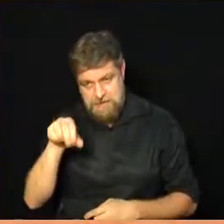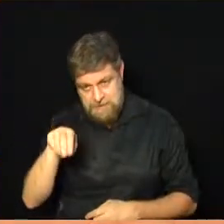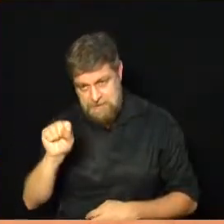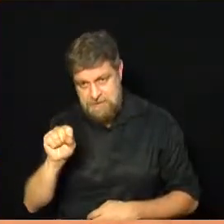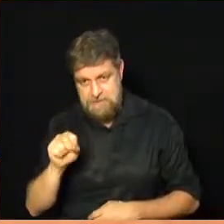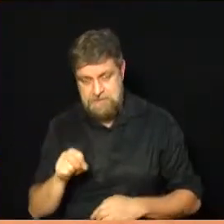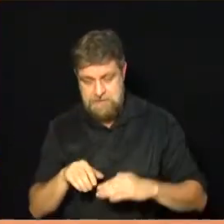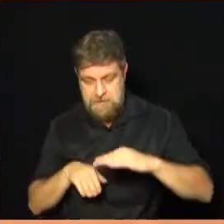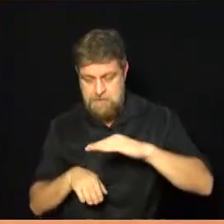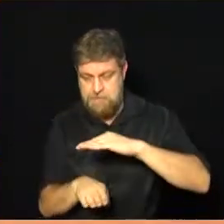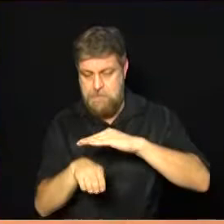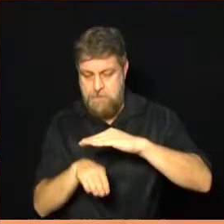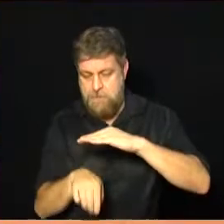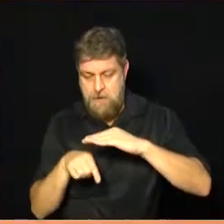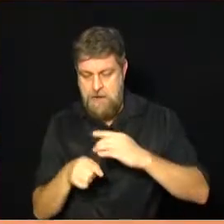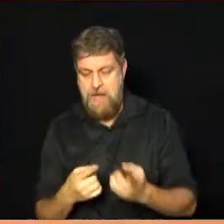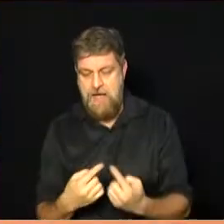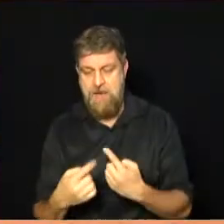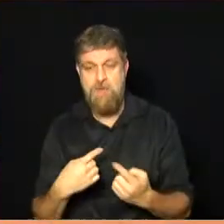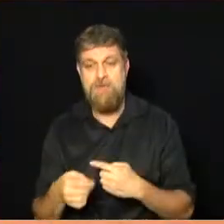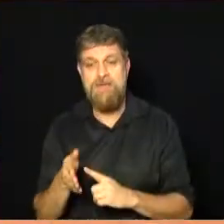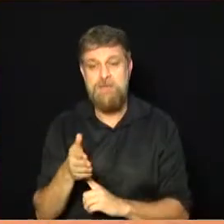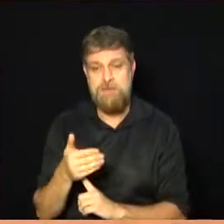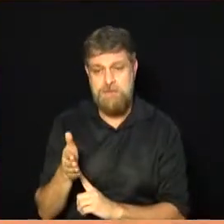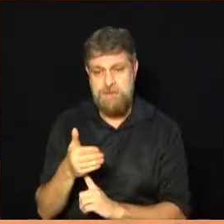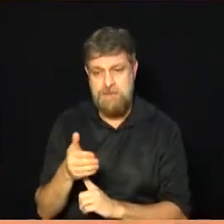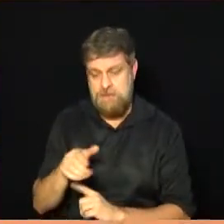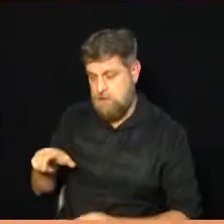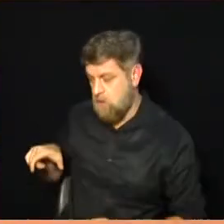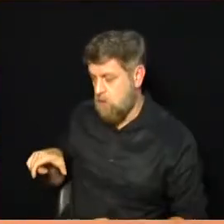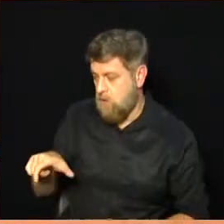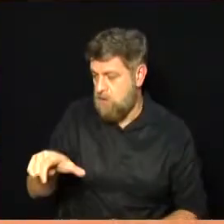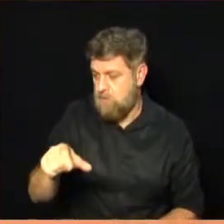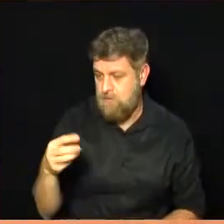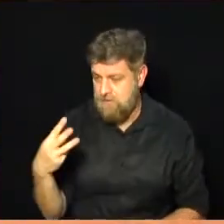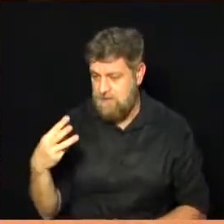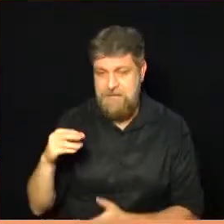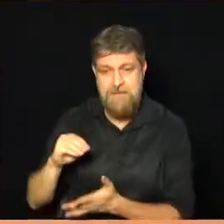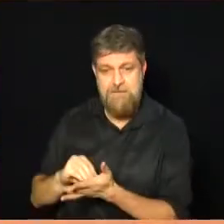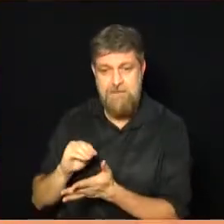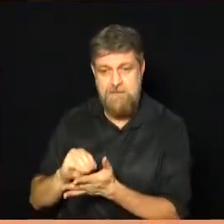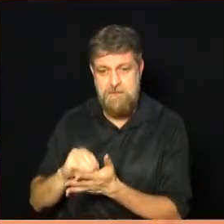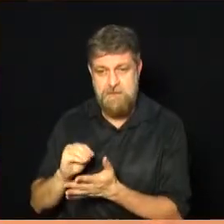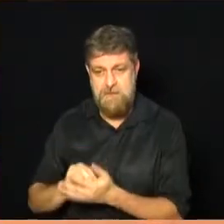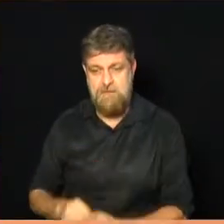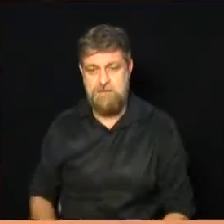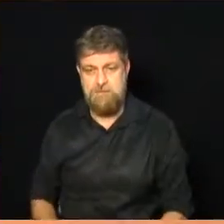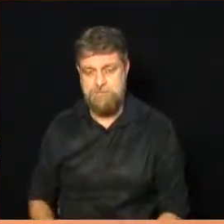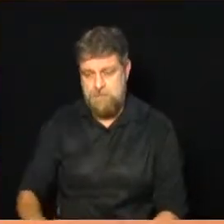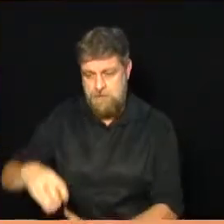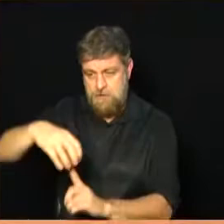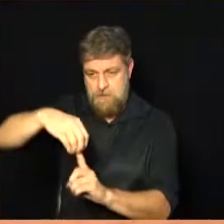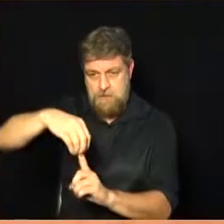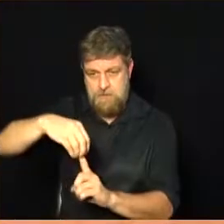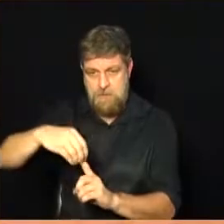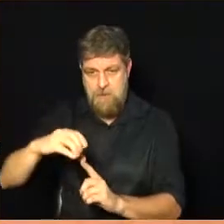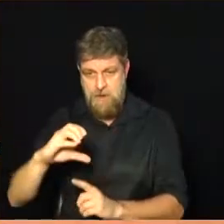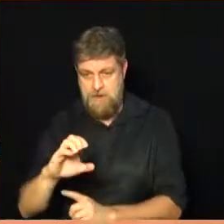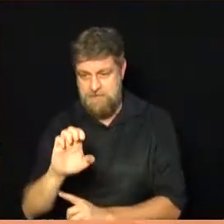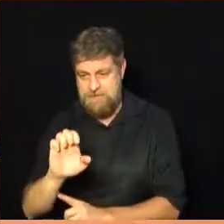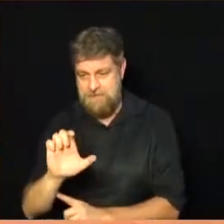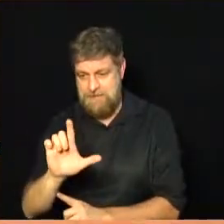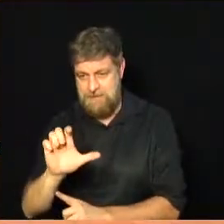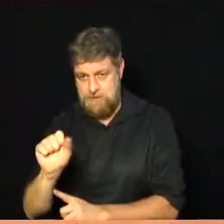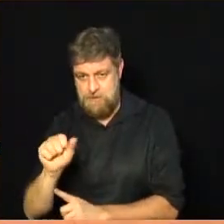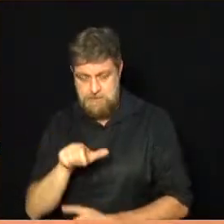Bandeirantes. No trecho 3, falta a finalização do terminal Campos Elíseos. No trecho 4,